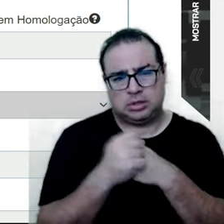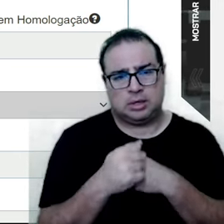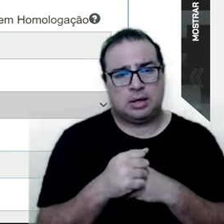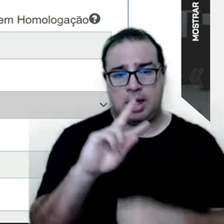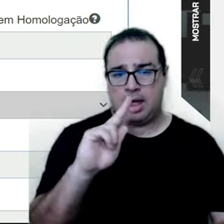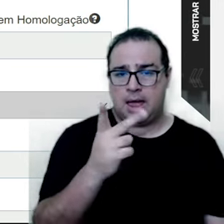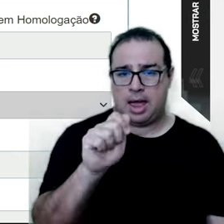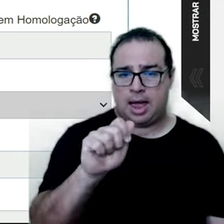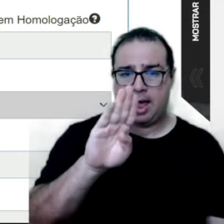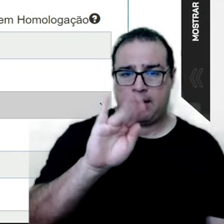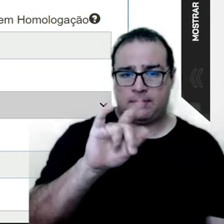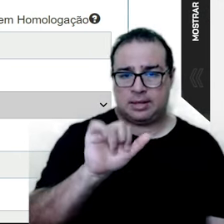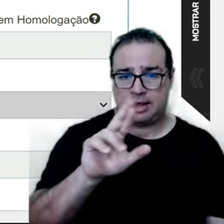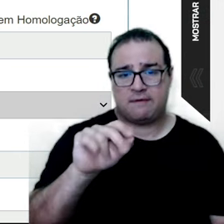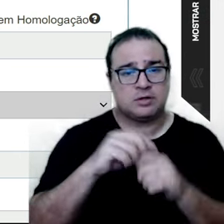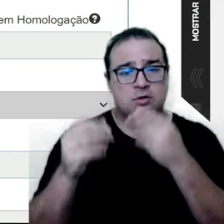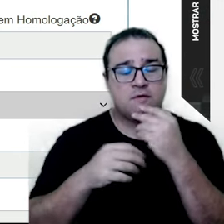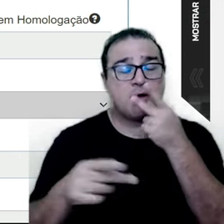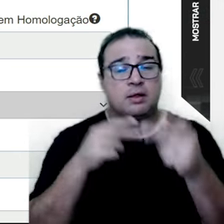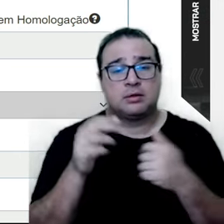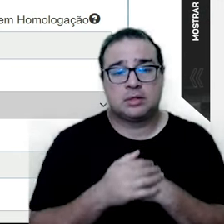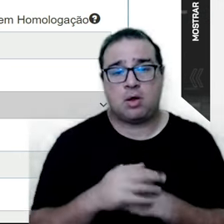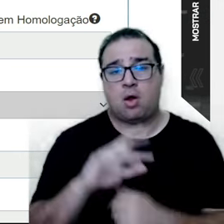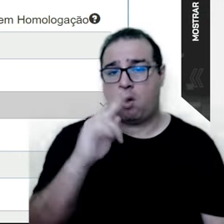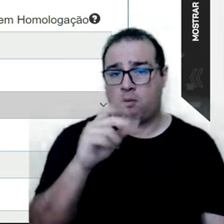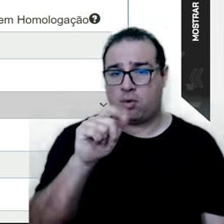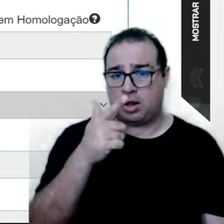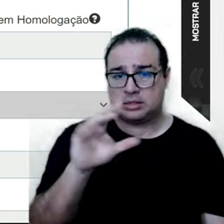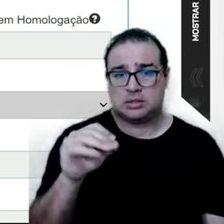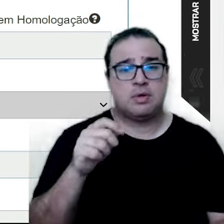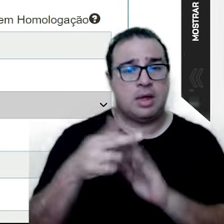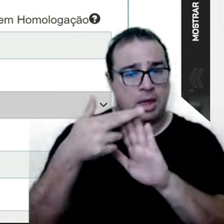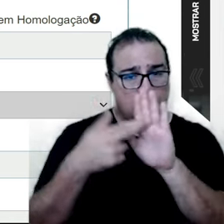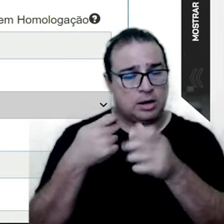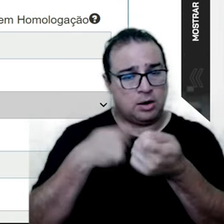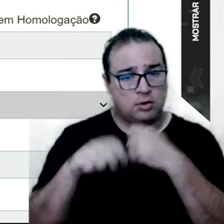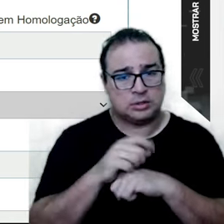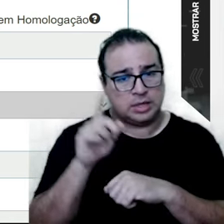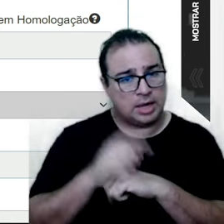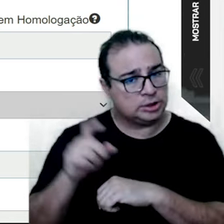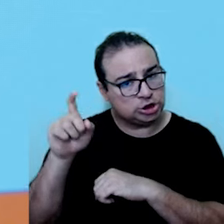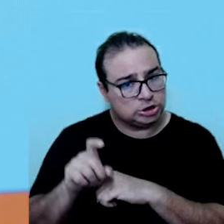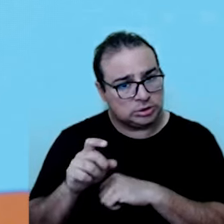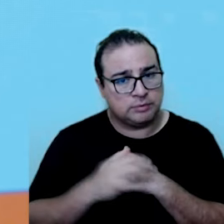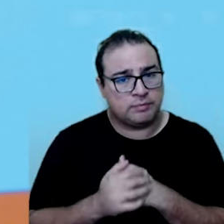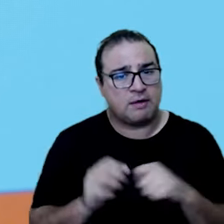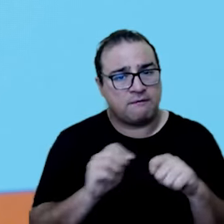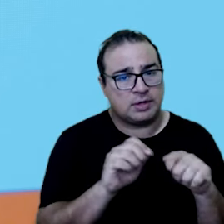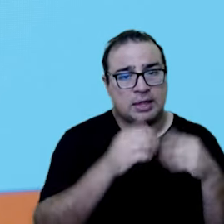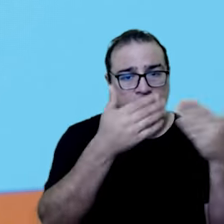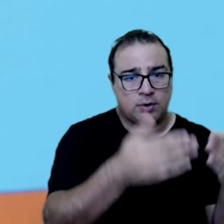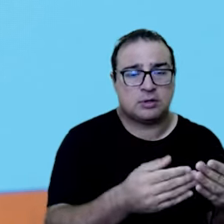habilitar homologação que que ela faz ela tá falando na homologação a regra de negócio fiscal vai ser x e na